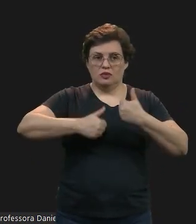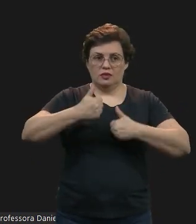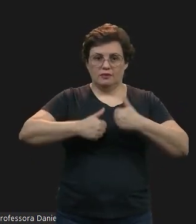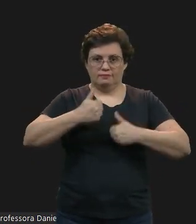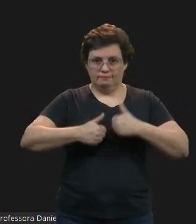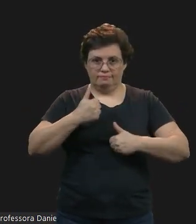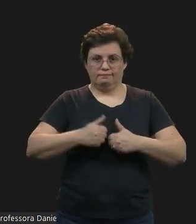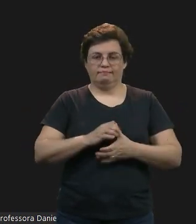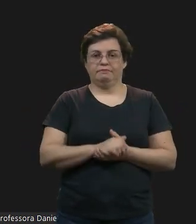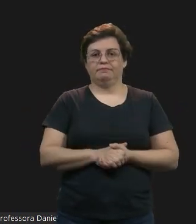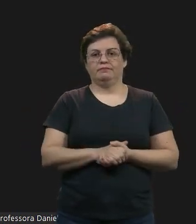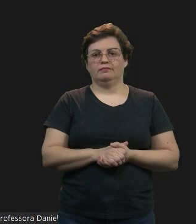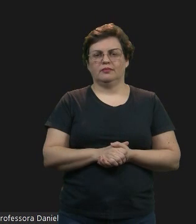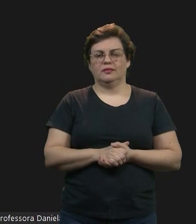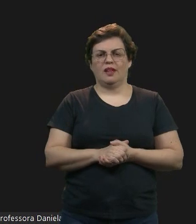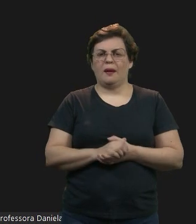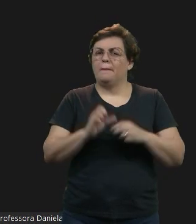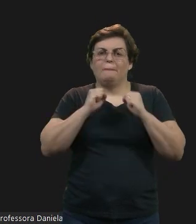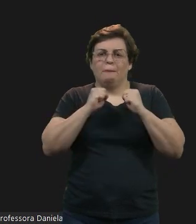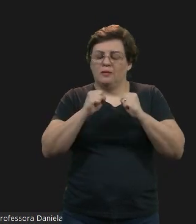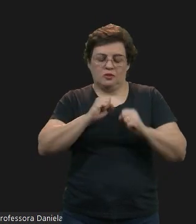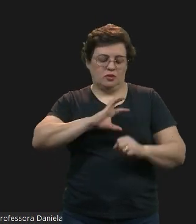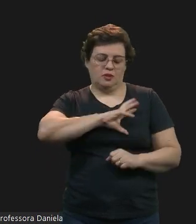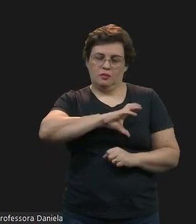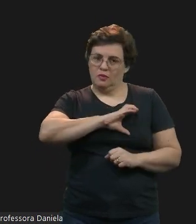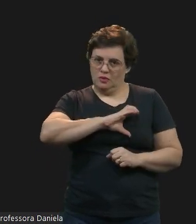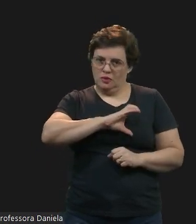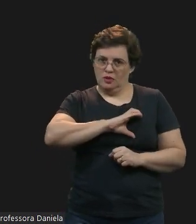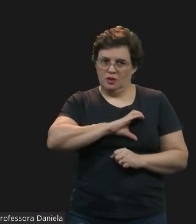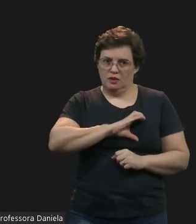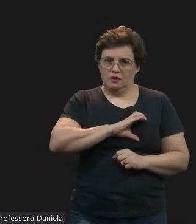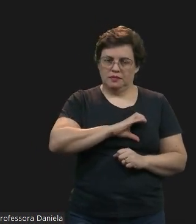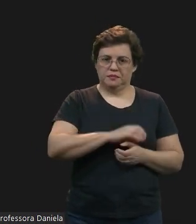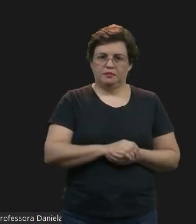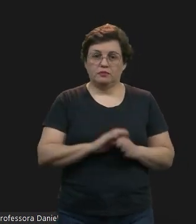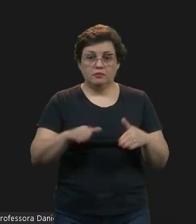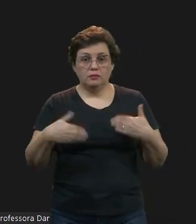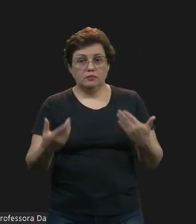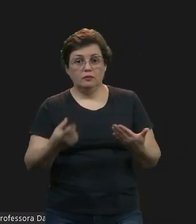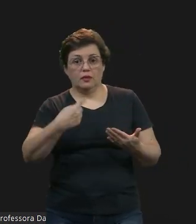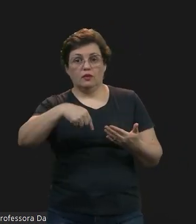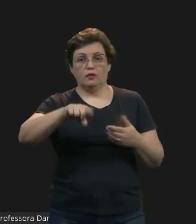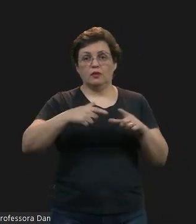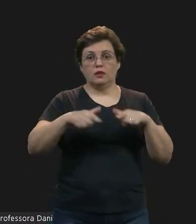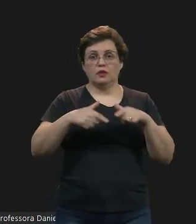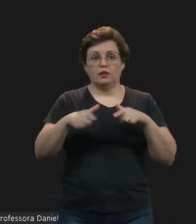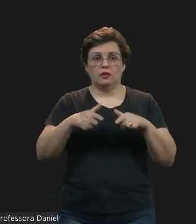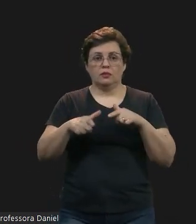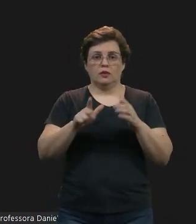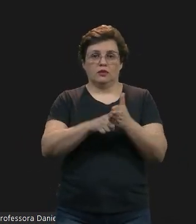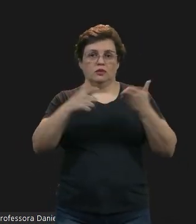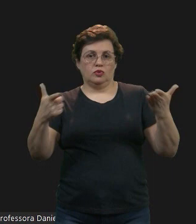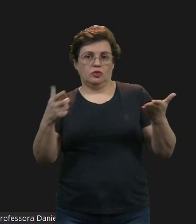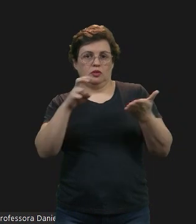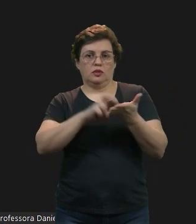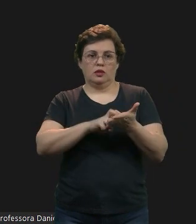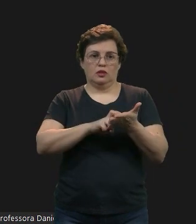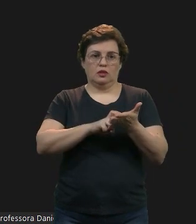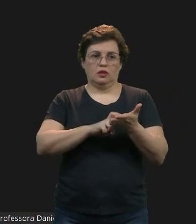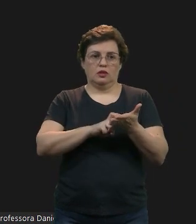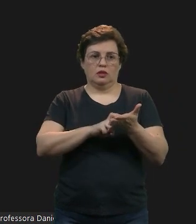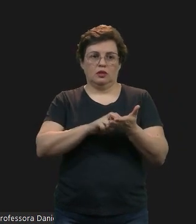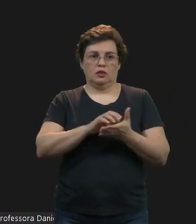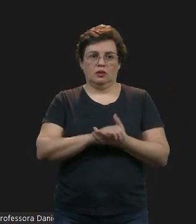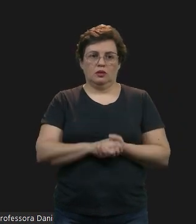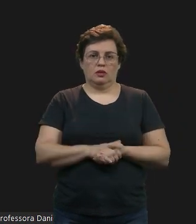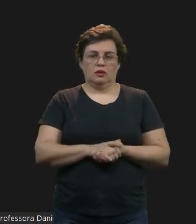por toda a sua vida. A paixão pelo futebol o levou para a redação do Jornal da Manhã, escolhido a dedo pelo In